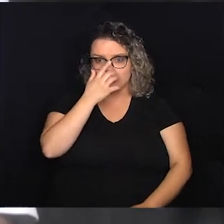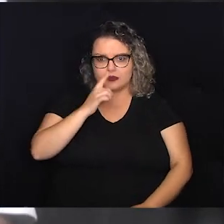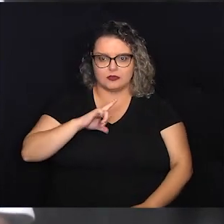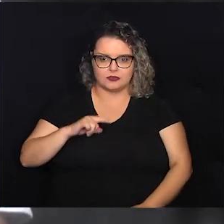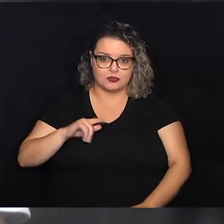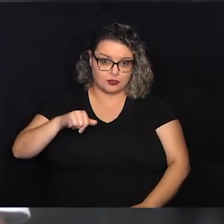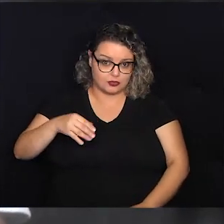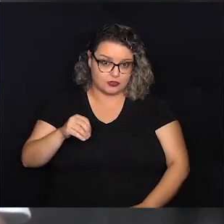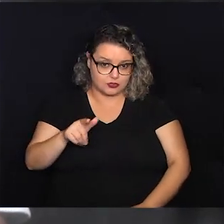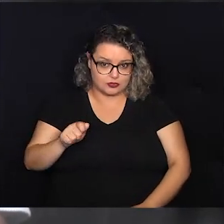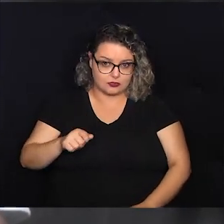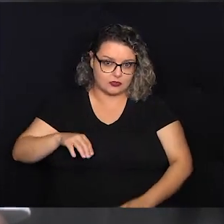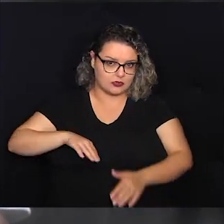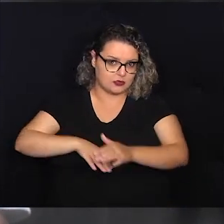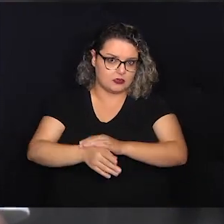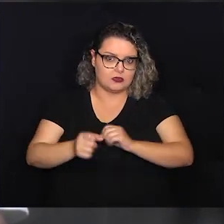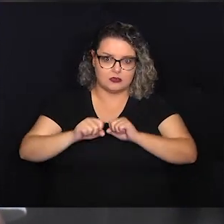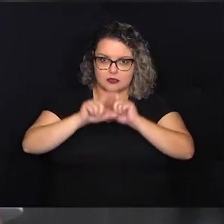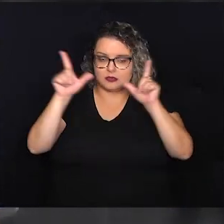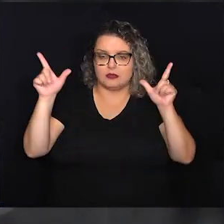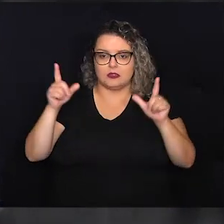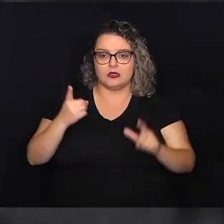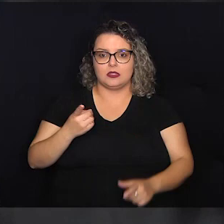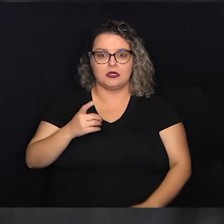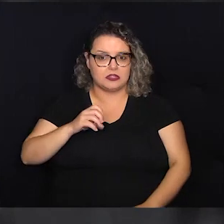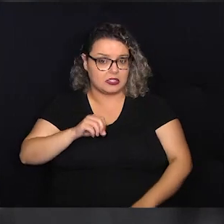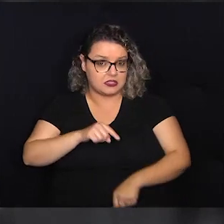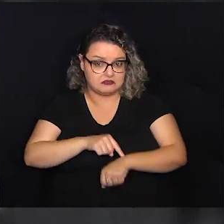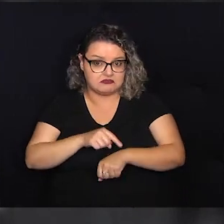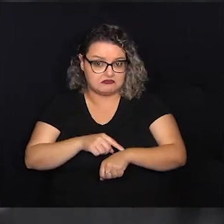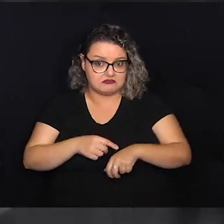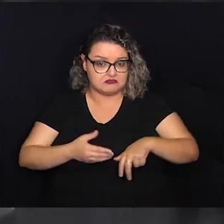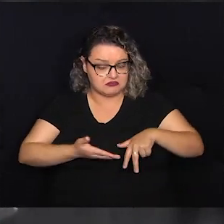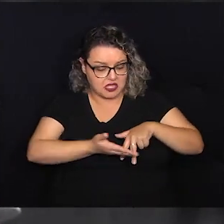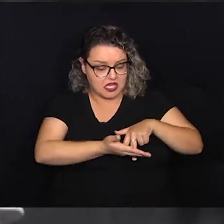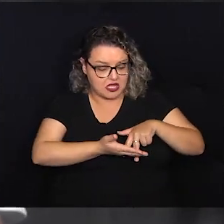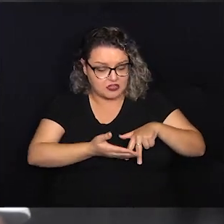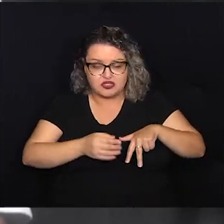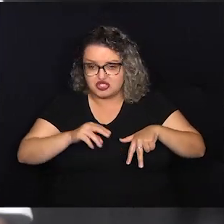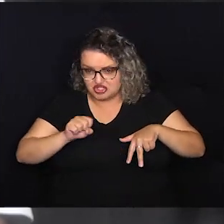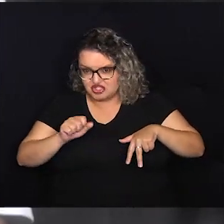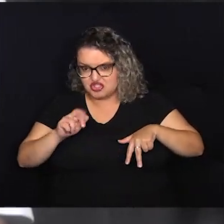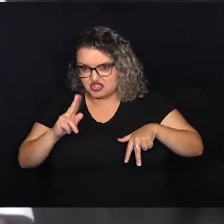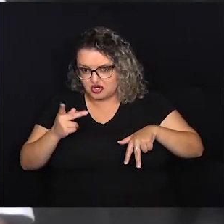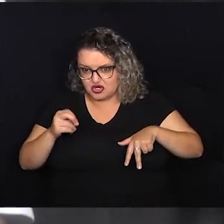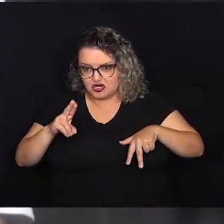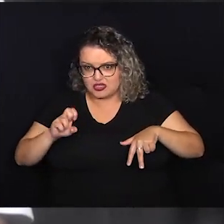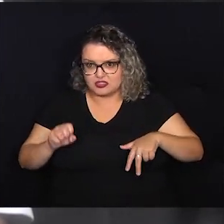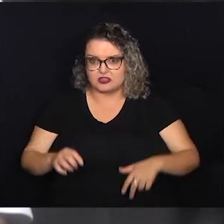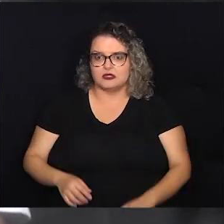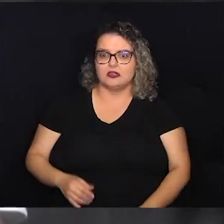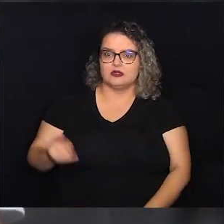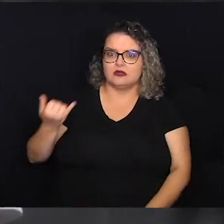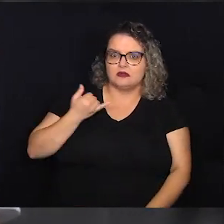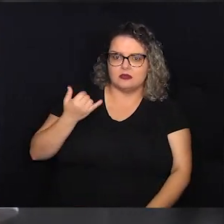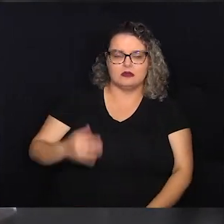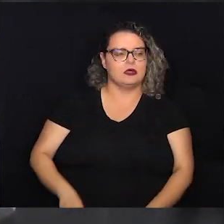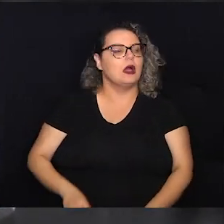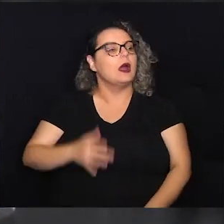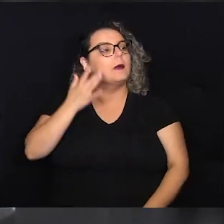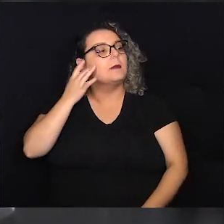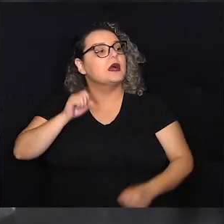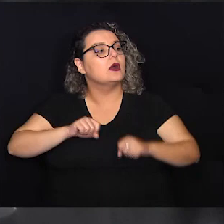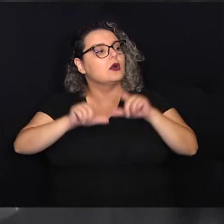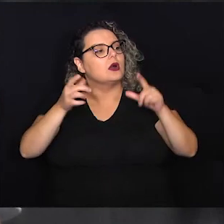trazendo para mim algo muito forte. Quando eu tinha o jogo, eu costumava acordar 10 horas de short, aquela coisa, esperava o pessoal chegar